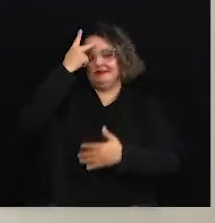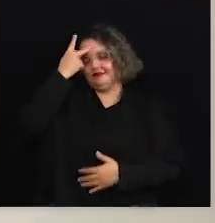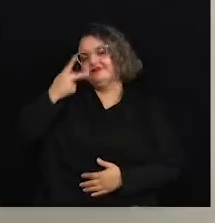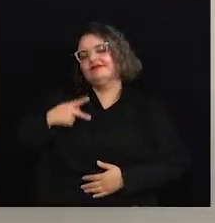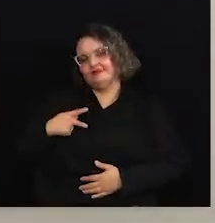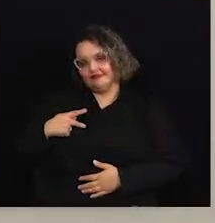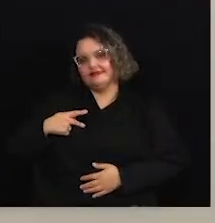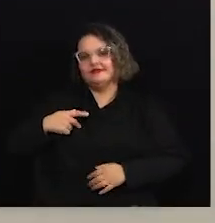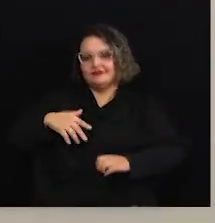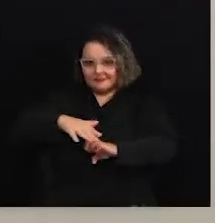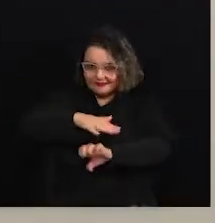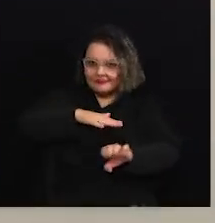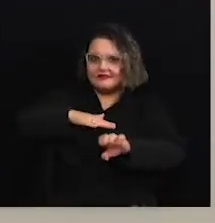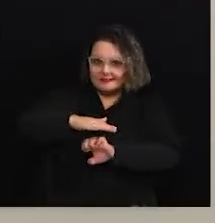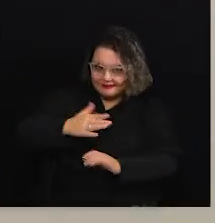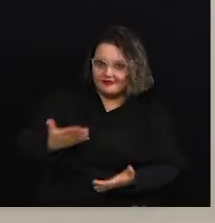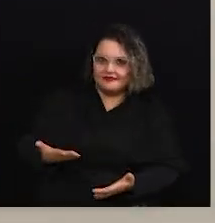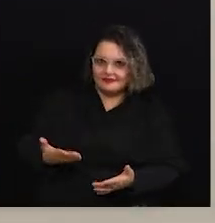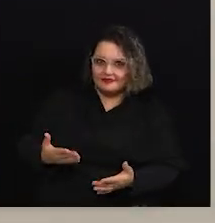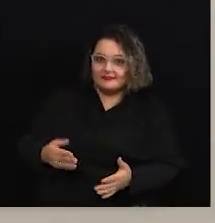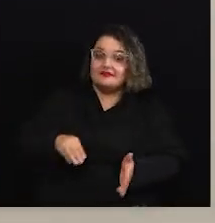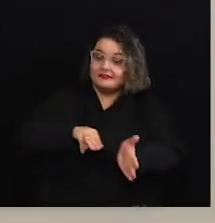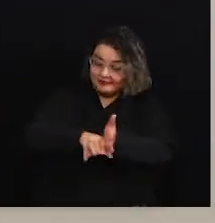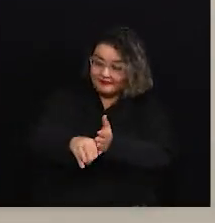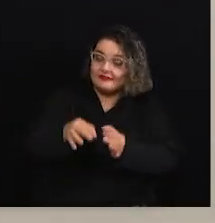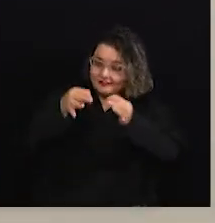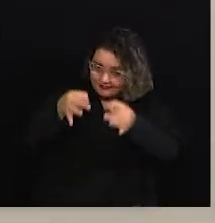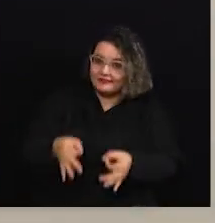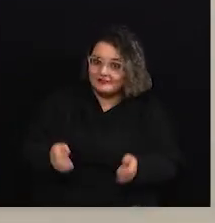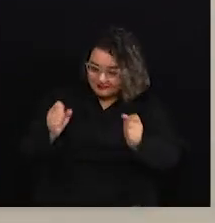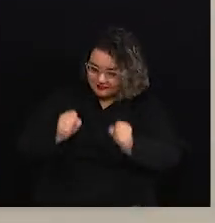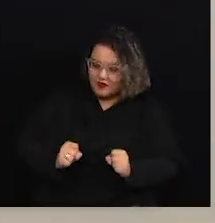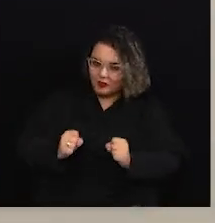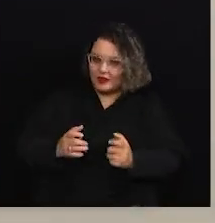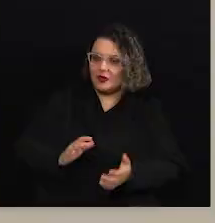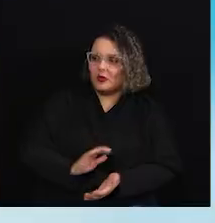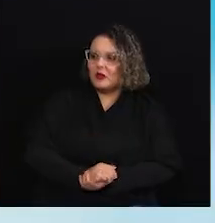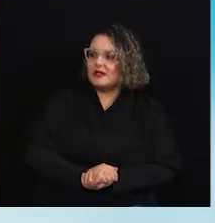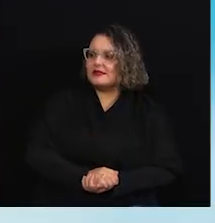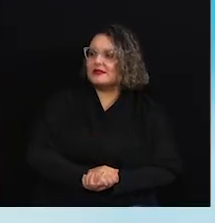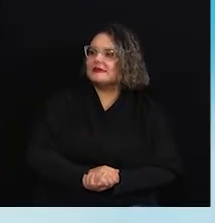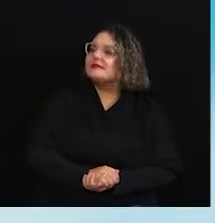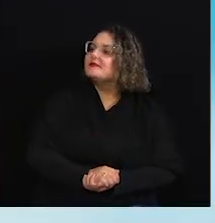construir o próprio negócio com uma metodologia eficiente e poderosa.